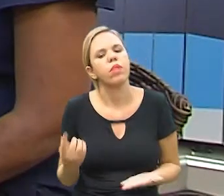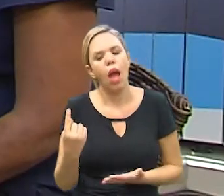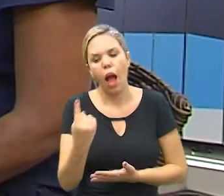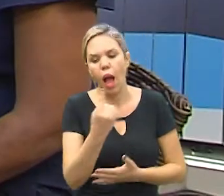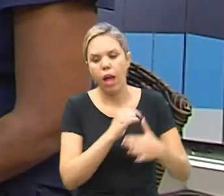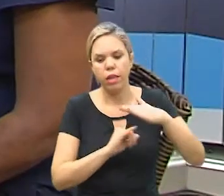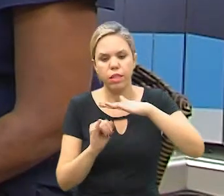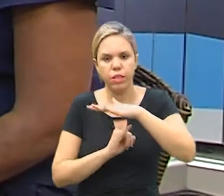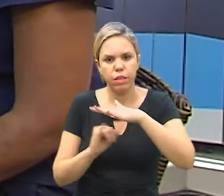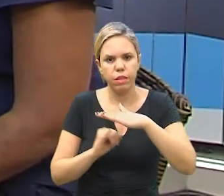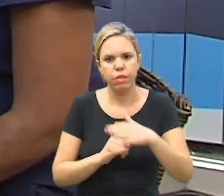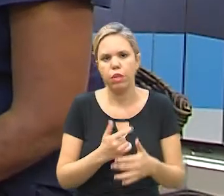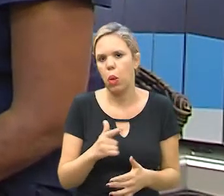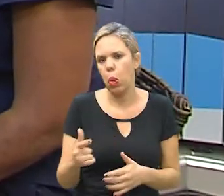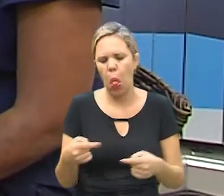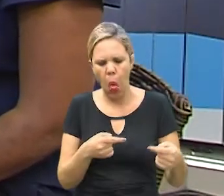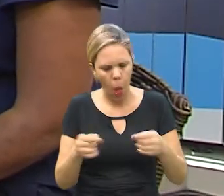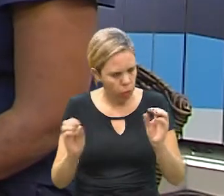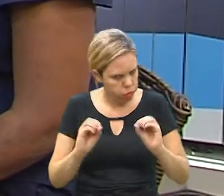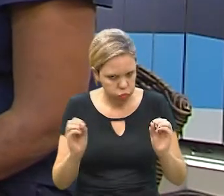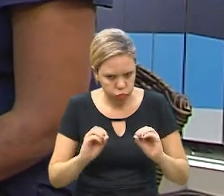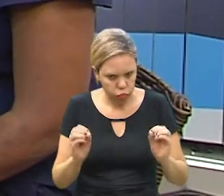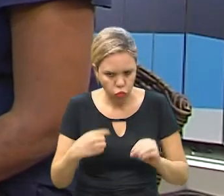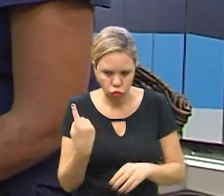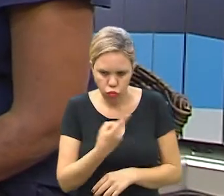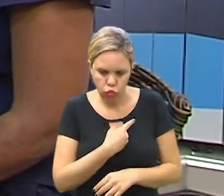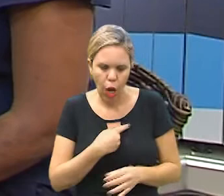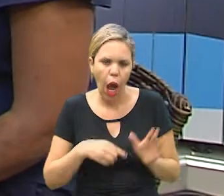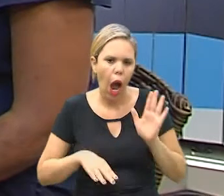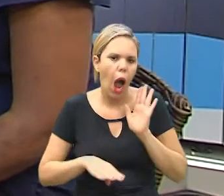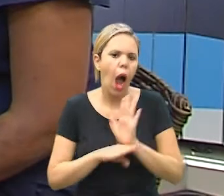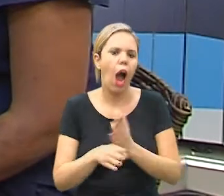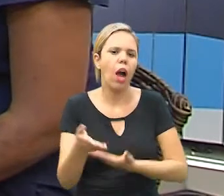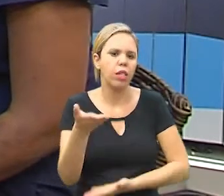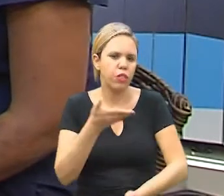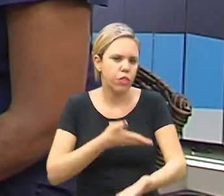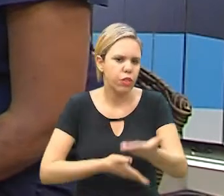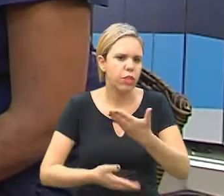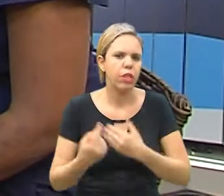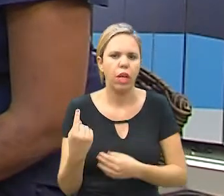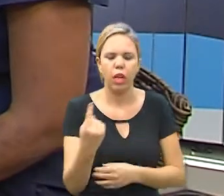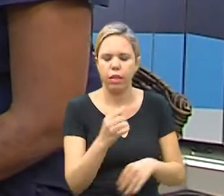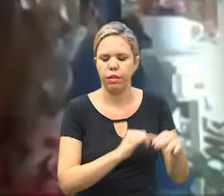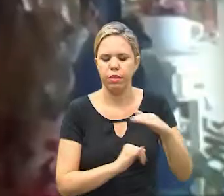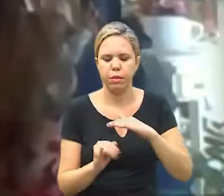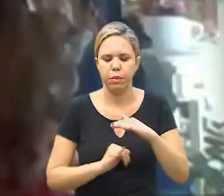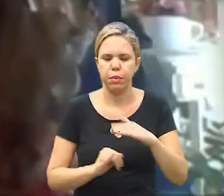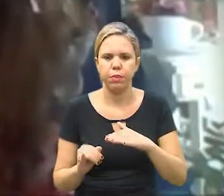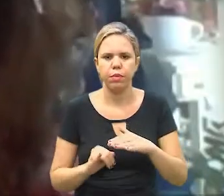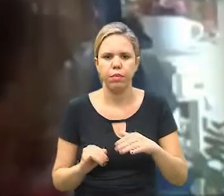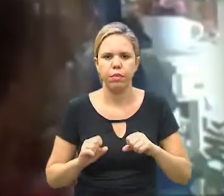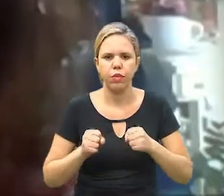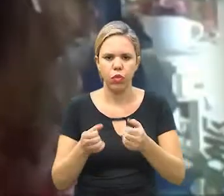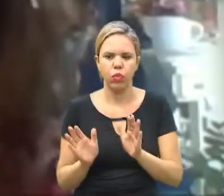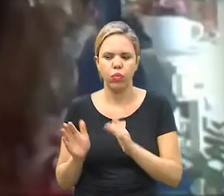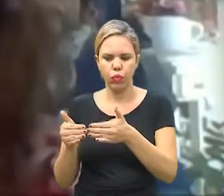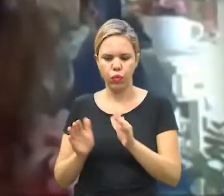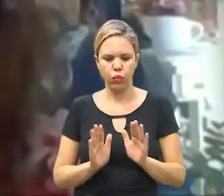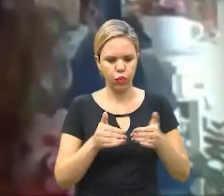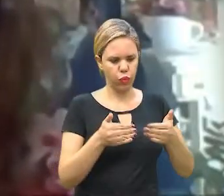uma delas, não existe competição, a gente faz uma integração para que cada uma seja